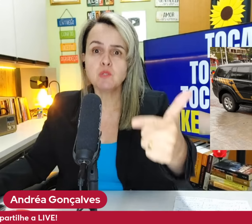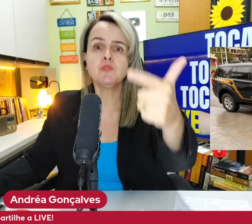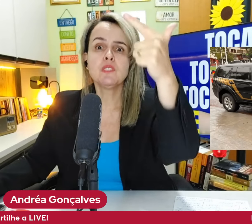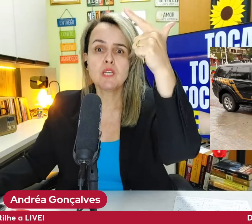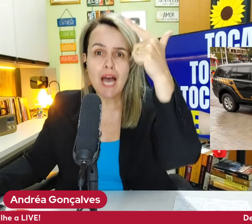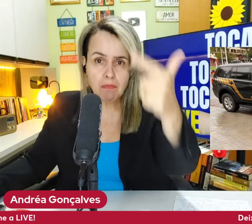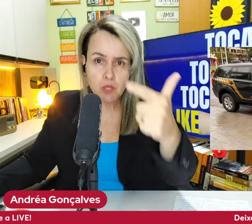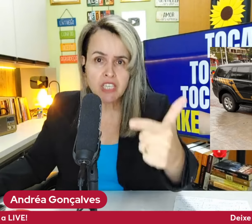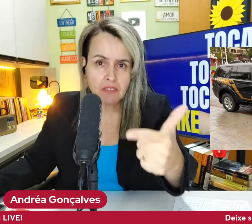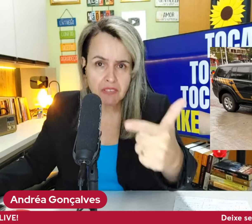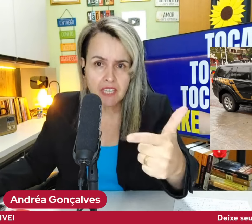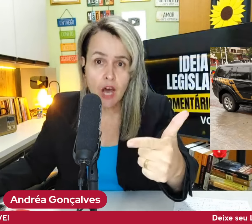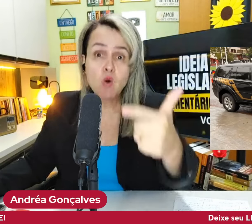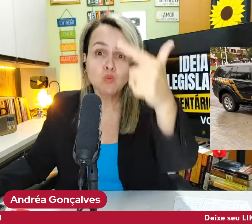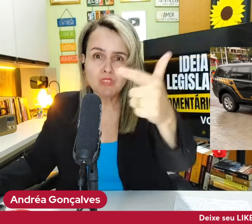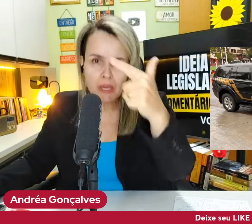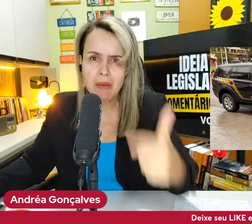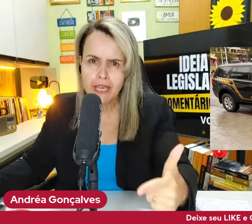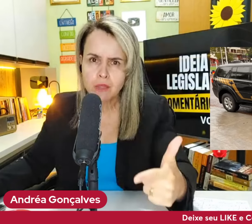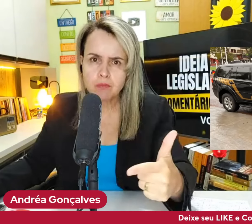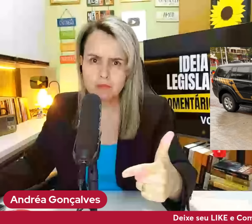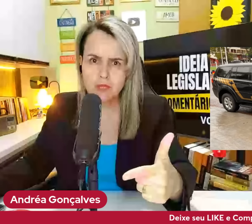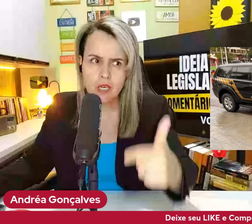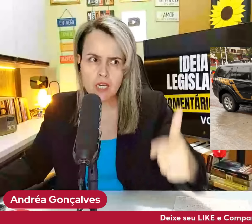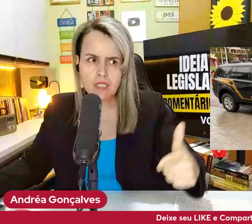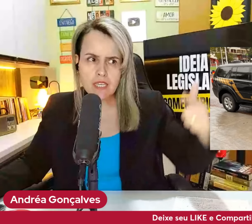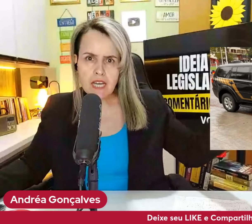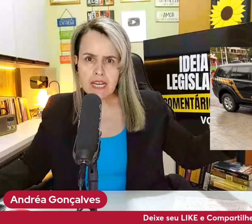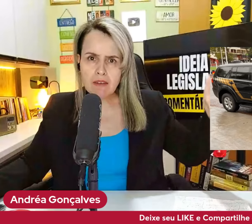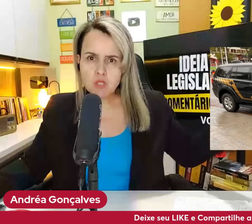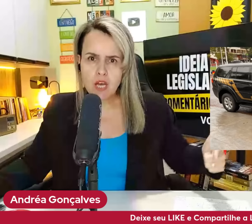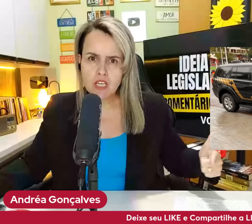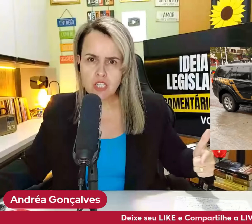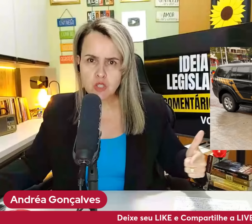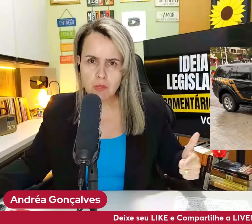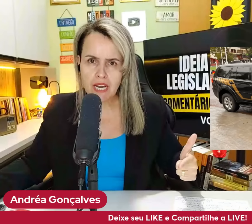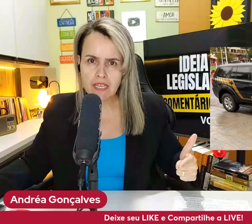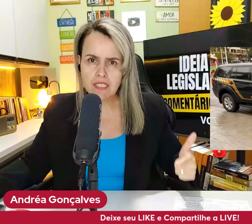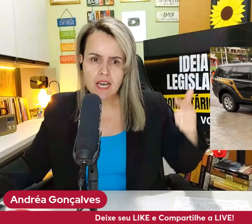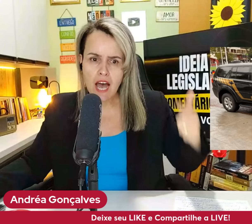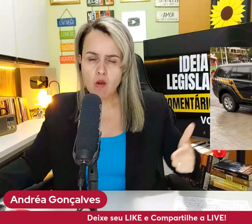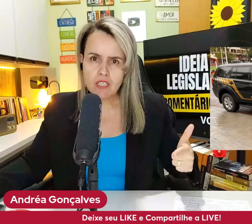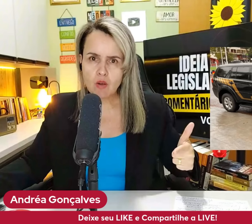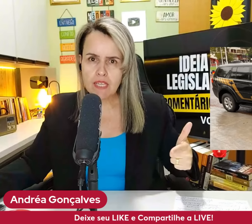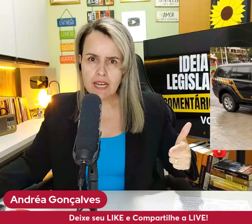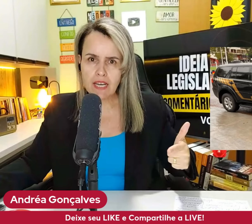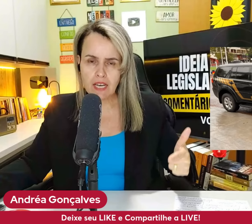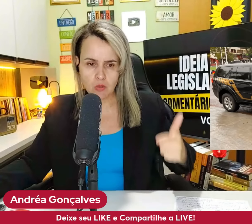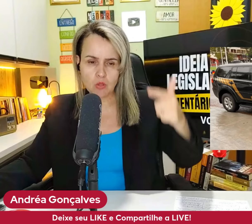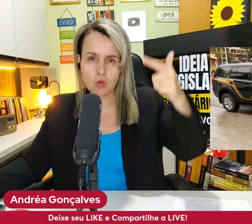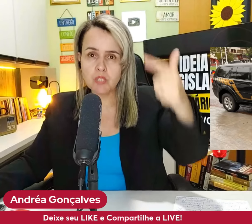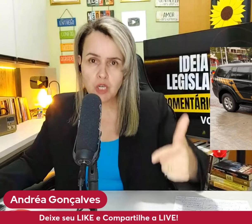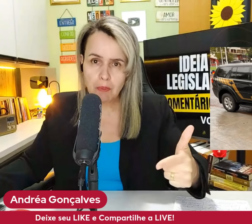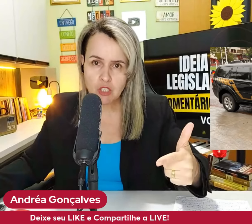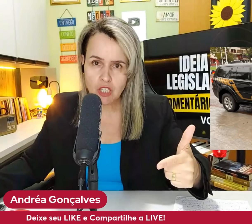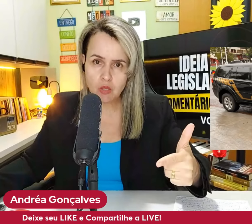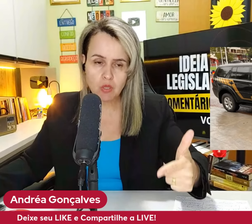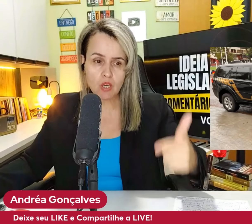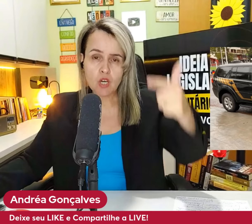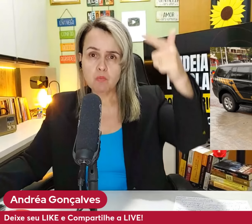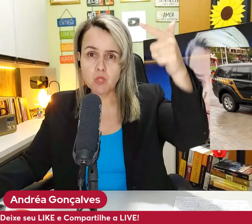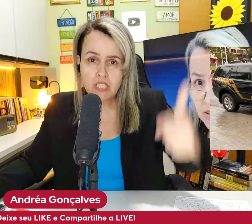atacaram a polícia federal também antes atacava só Alexandre de Morais agora tão atacando Rodrigo